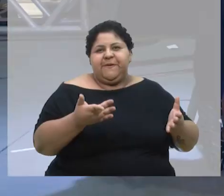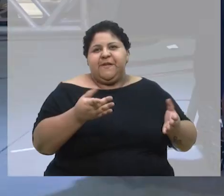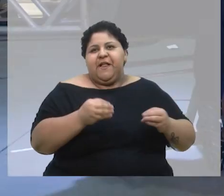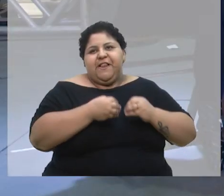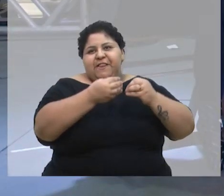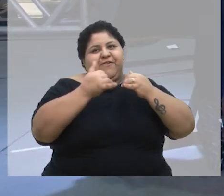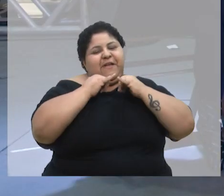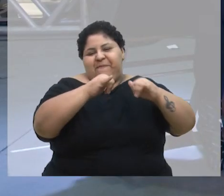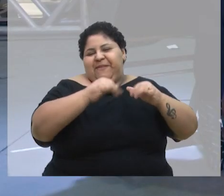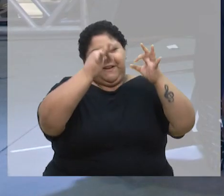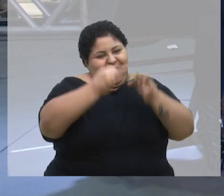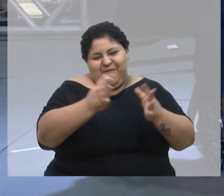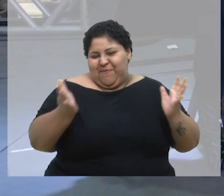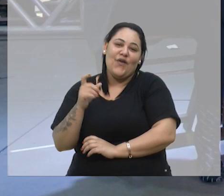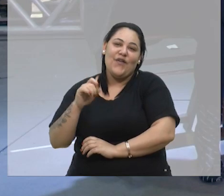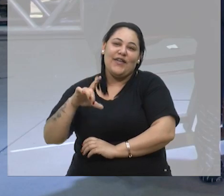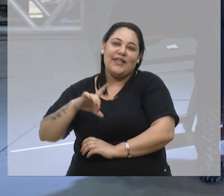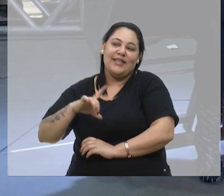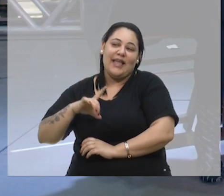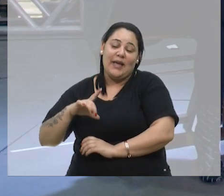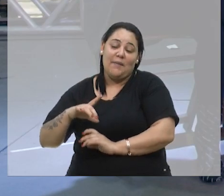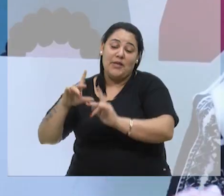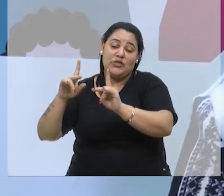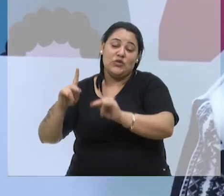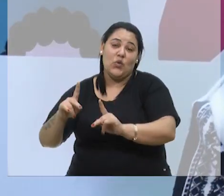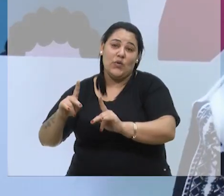vocabulário, elas não iam conseguir estruturar